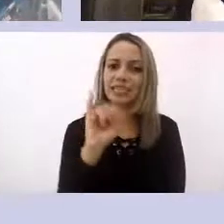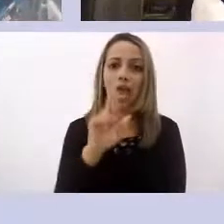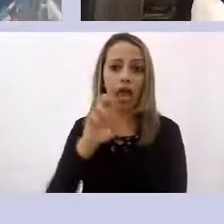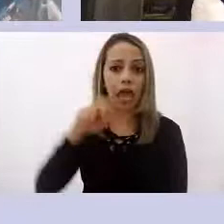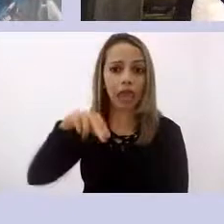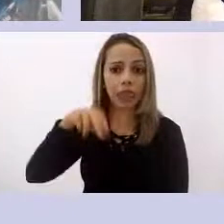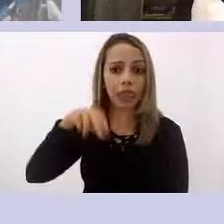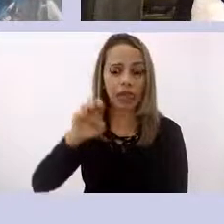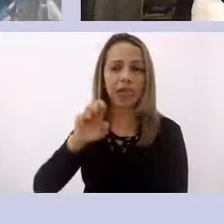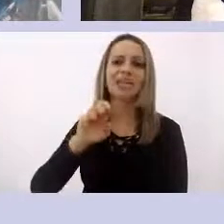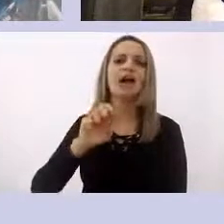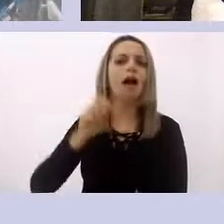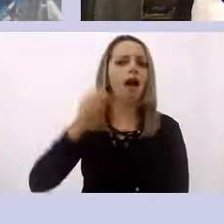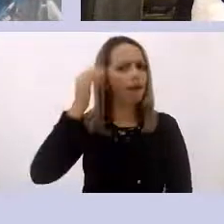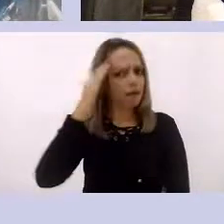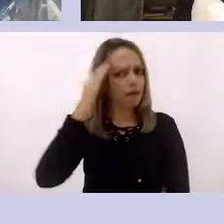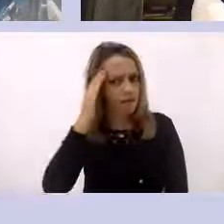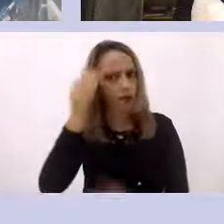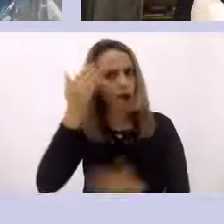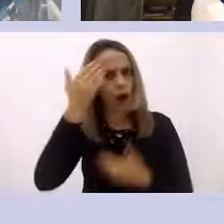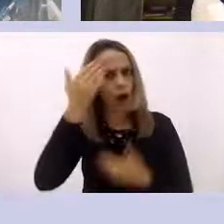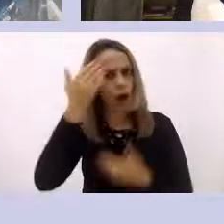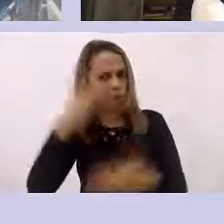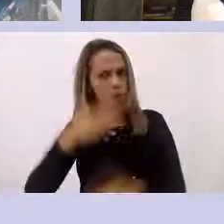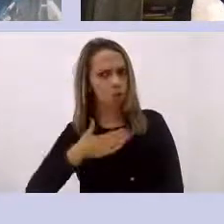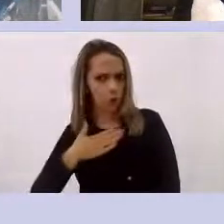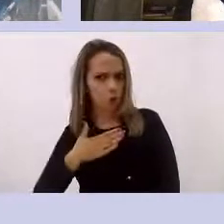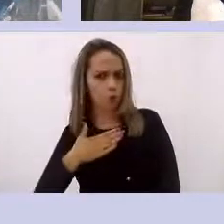trás. E teve gente aqui mandando também